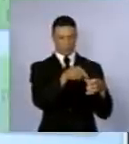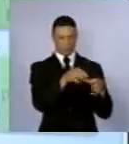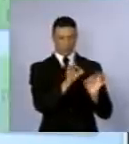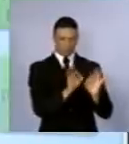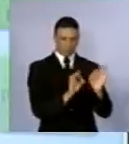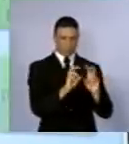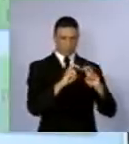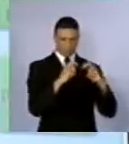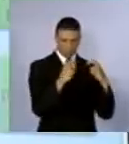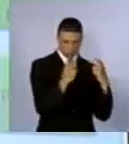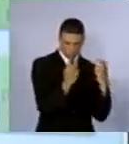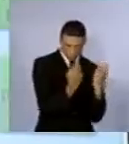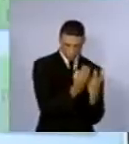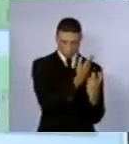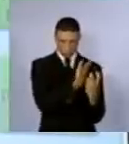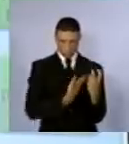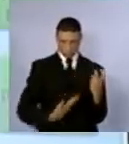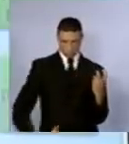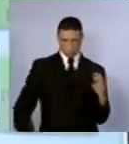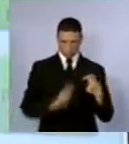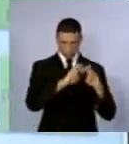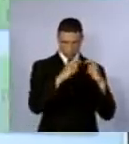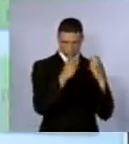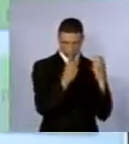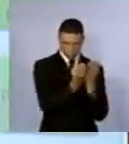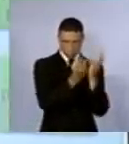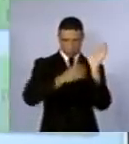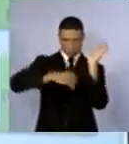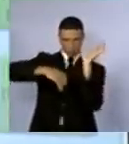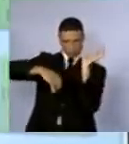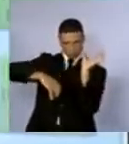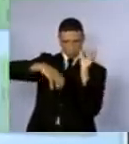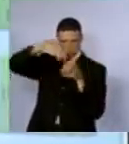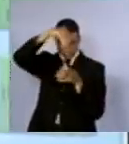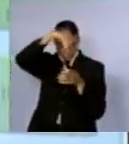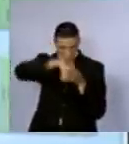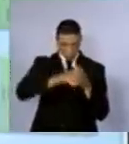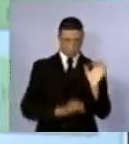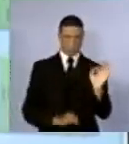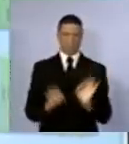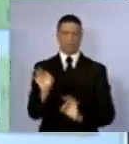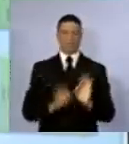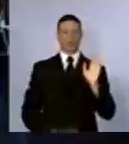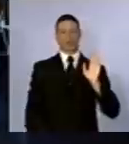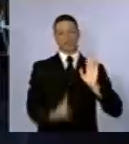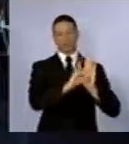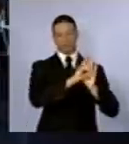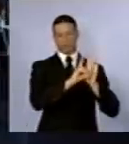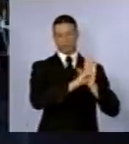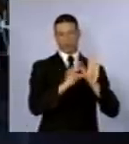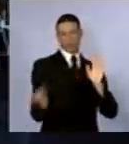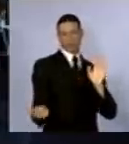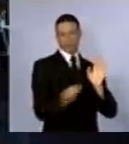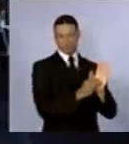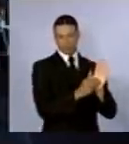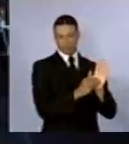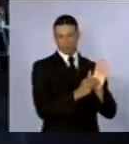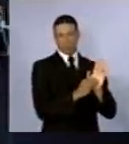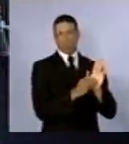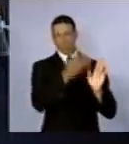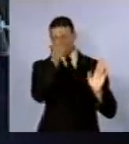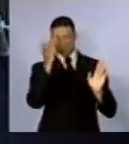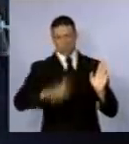comissão de governo criada pela Casa, coordenada pela Casa Civil e criada, claro, pela Casa Civil, por decreto. Né. Participaram